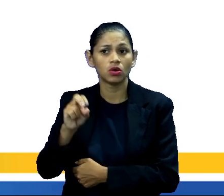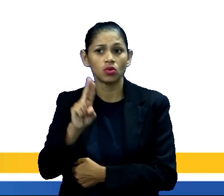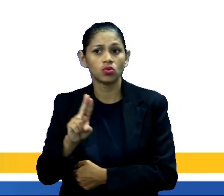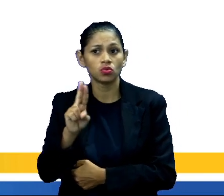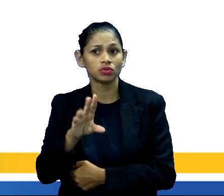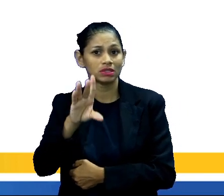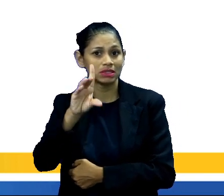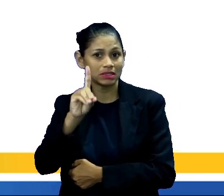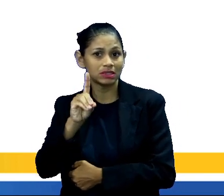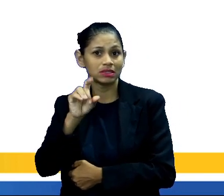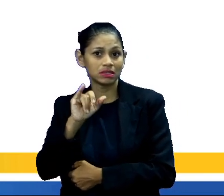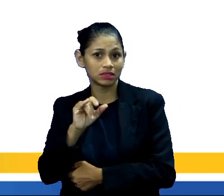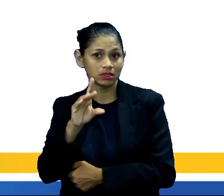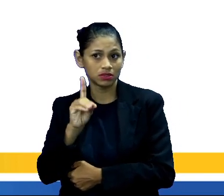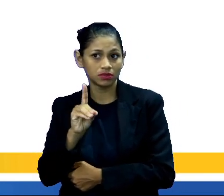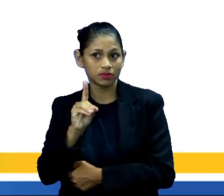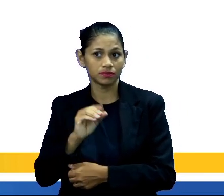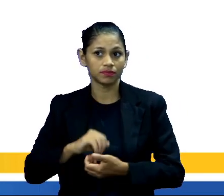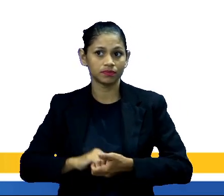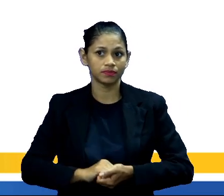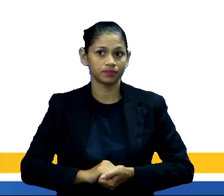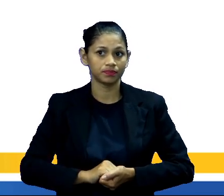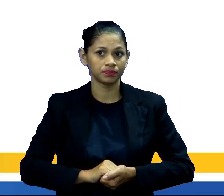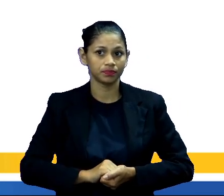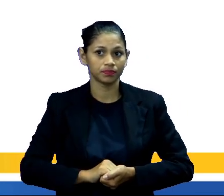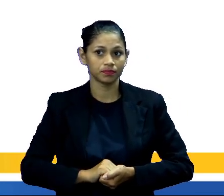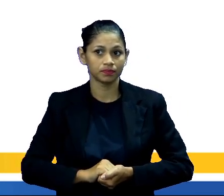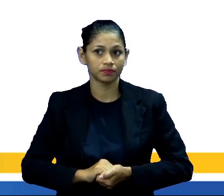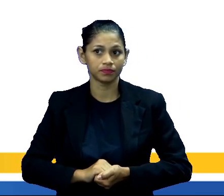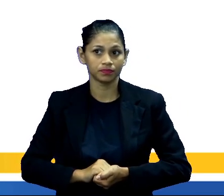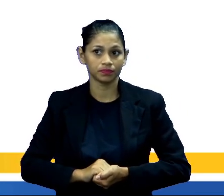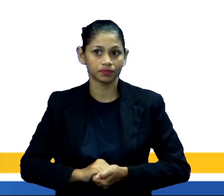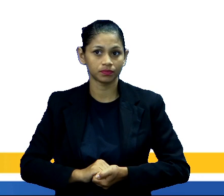o auxiliar did.